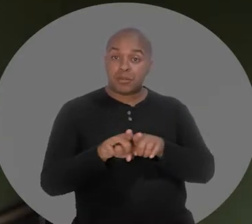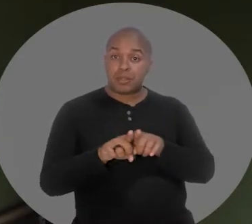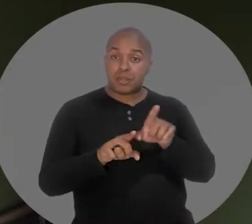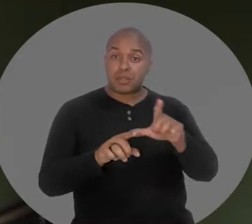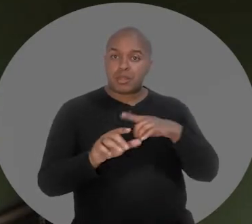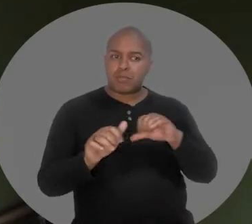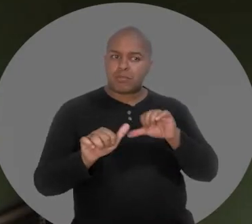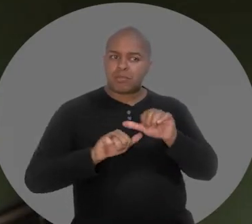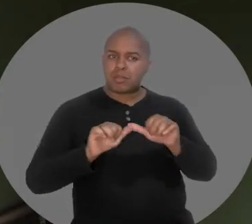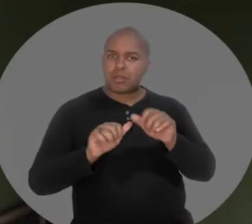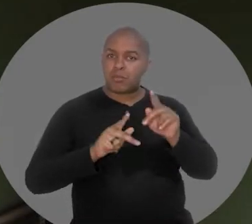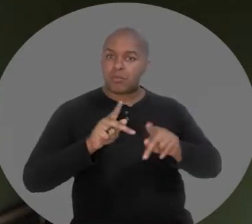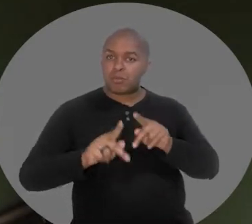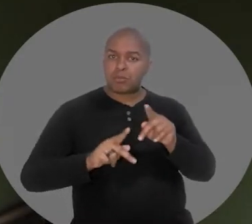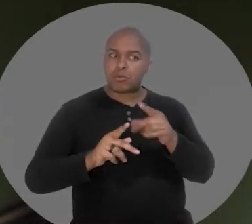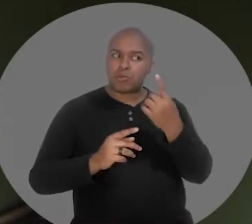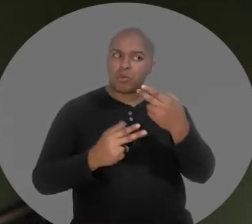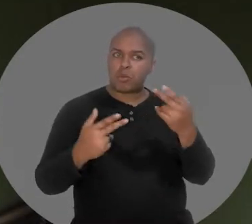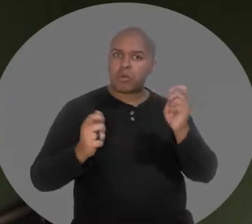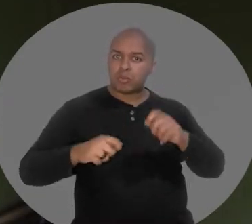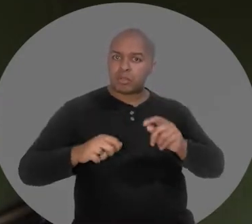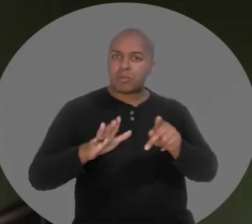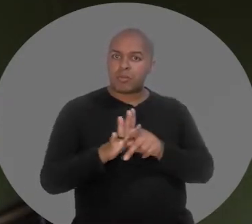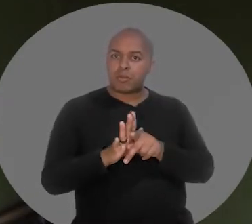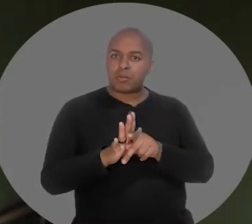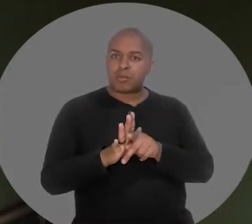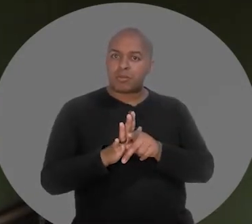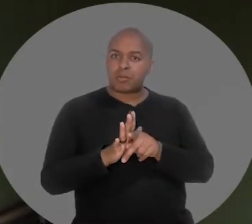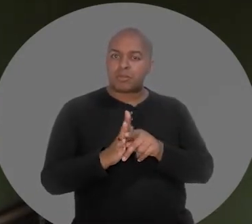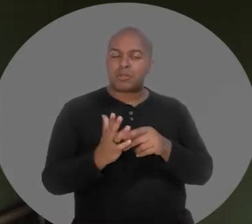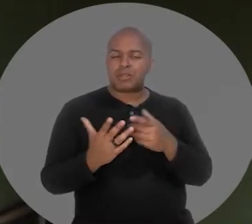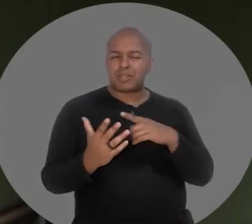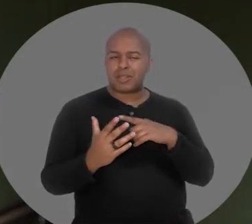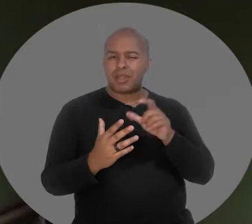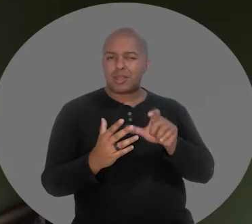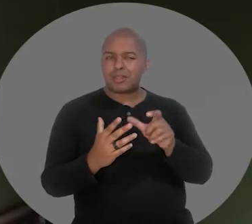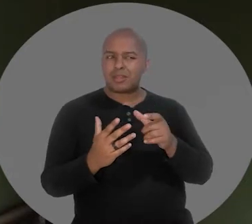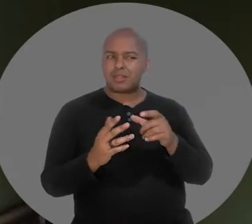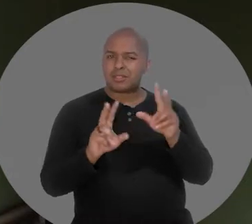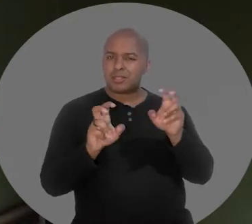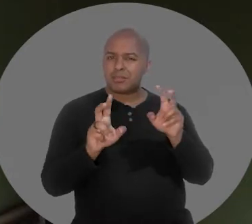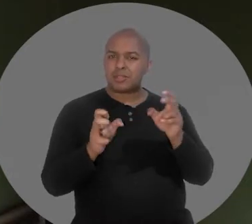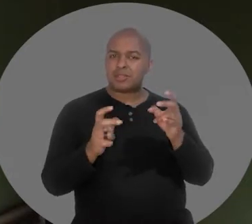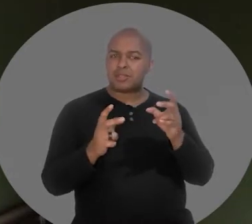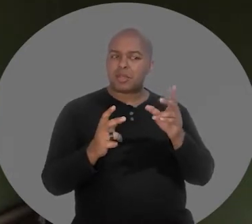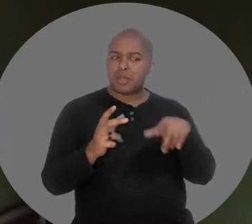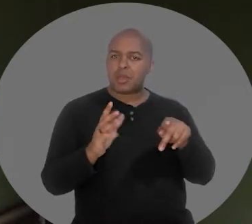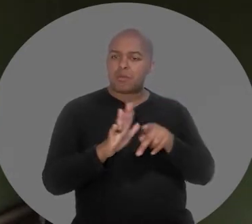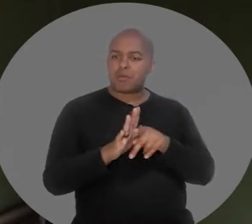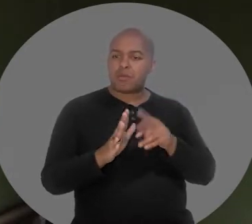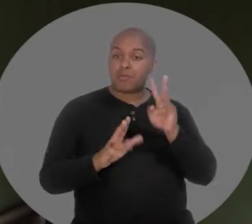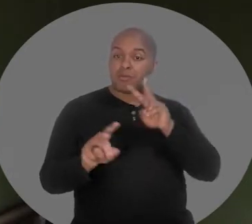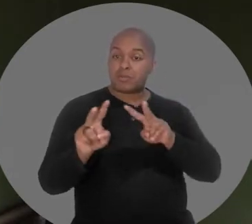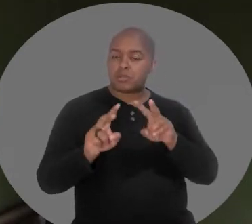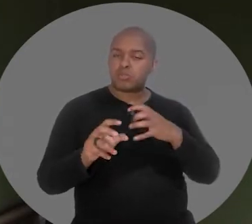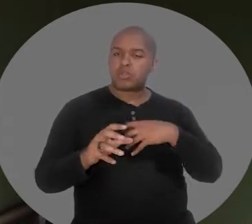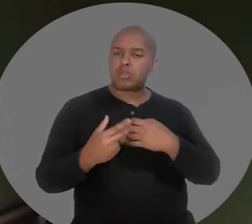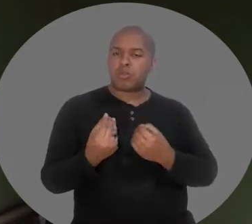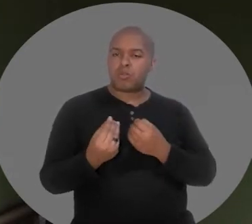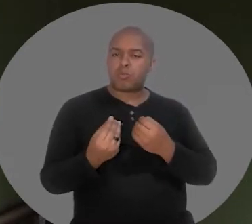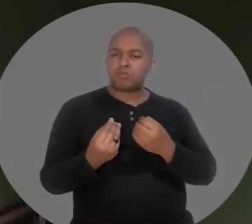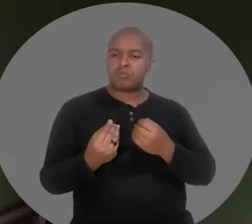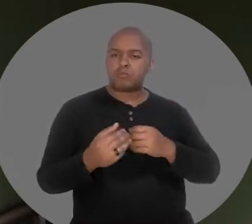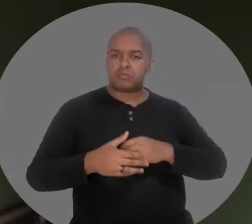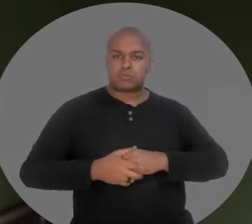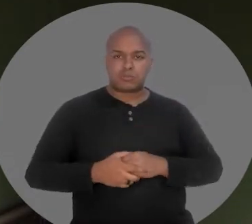mas também de tornar público uma possibilidade de que essa temática fosse vista de